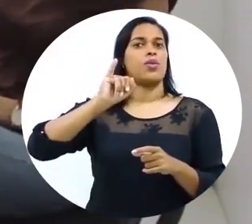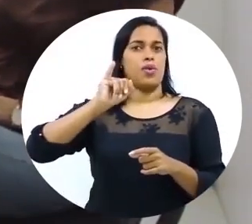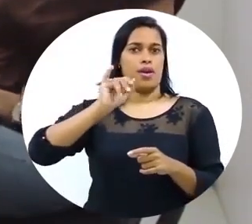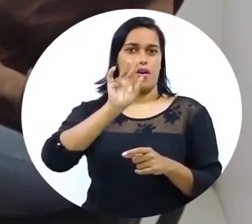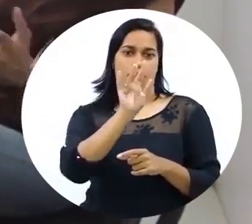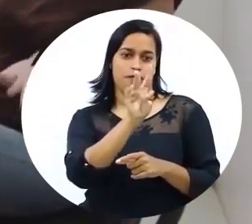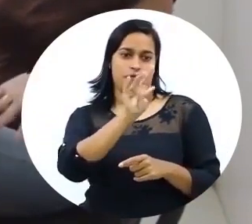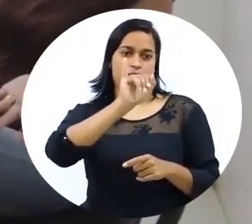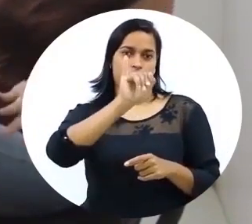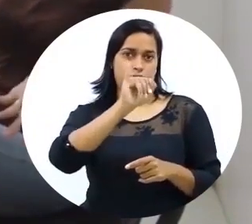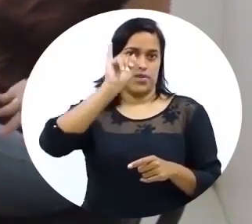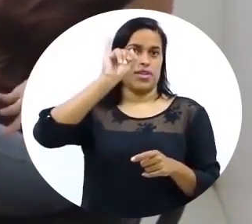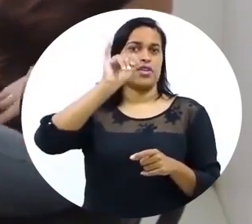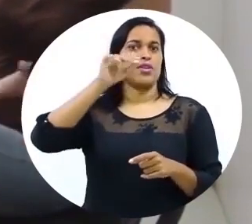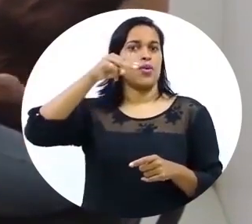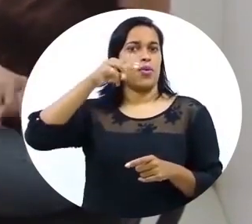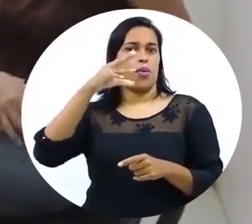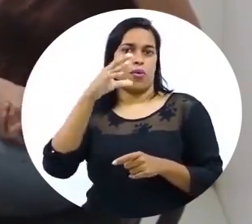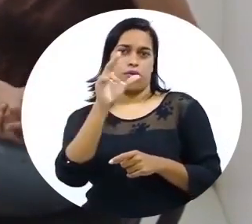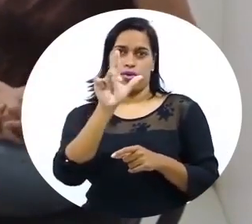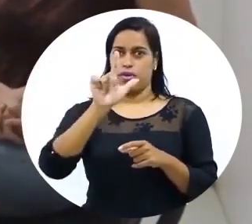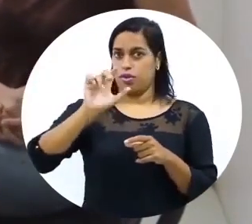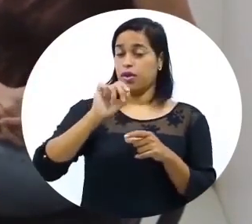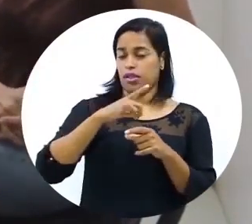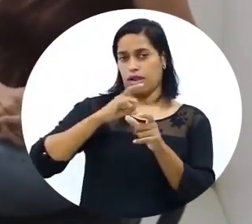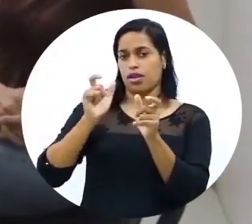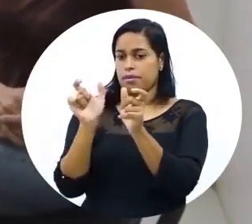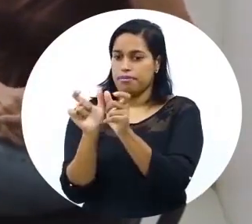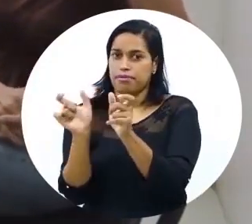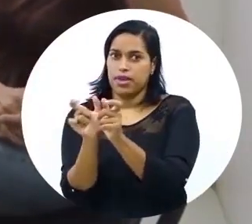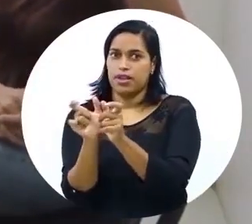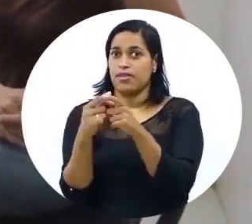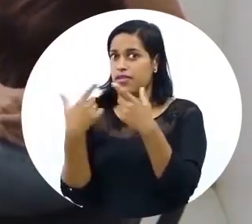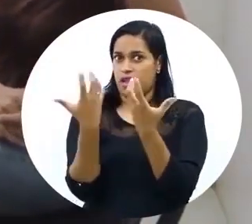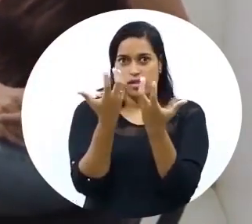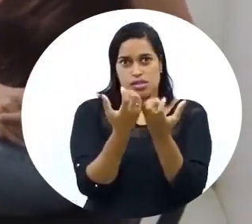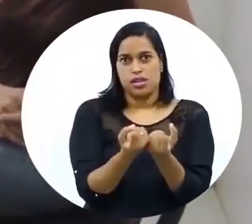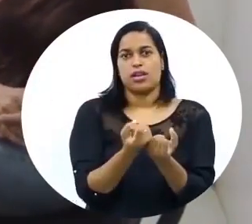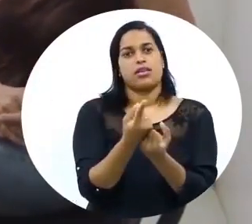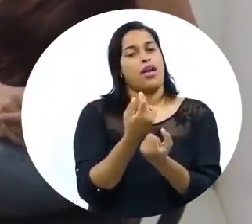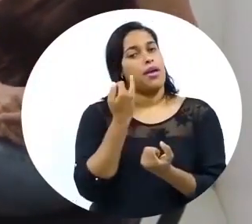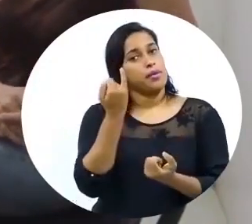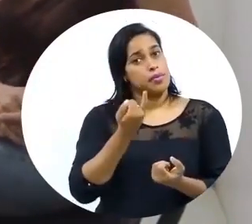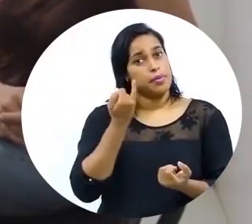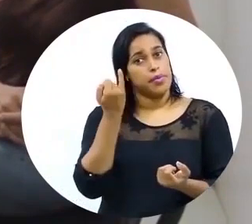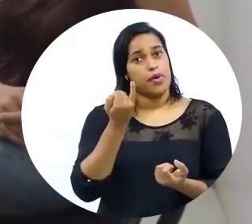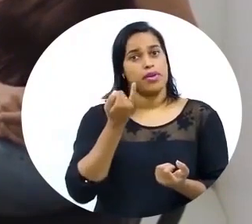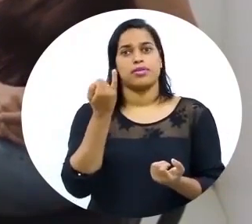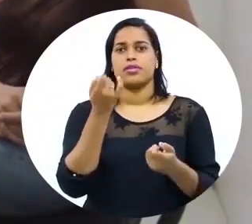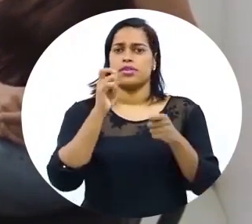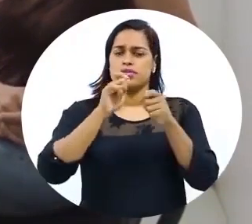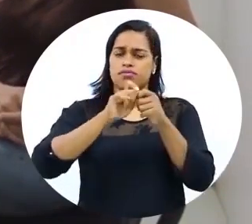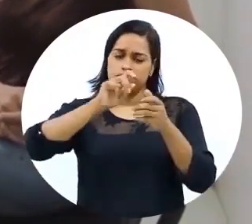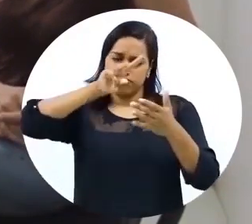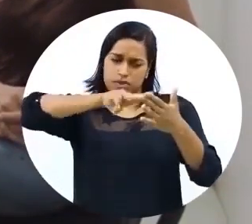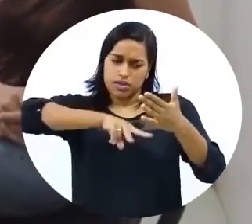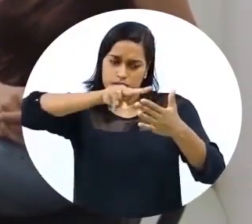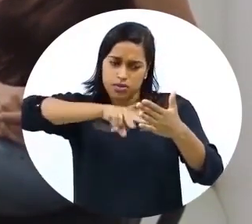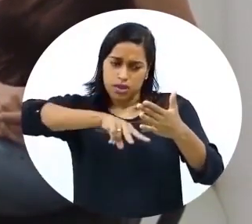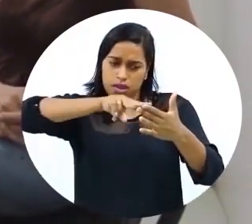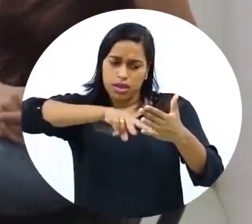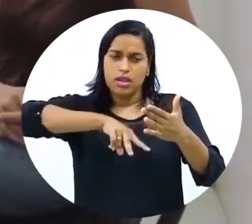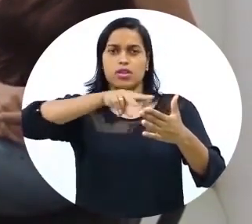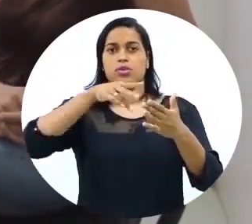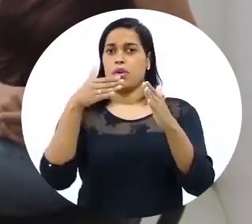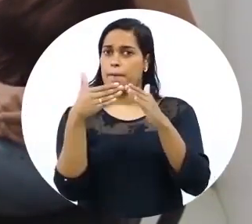ele vai aceitar, existem duas palavras. existe a palavra vínculo. Então, é importante que você faça uma leitura ou